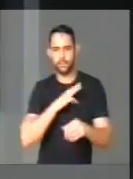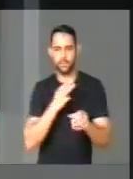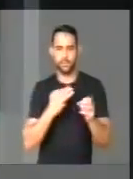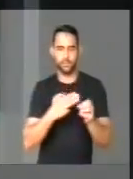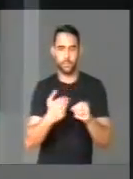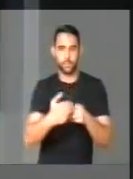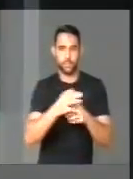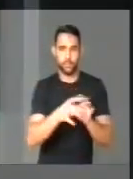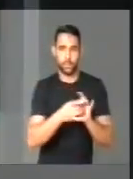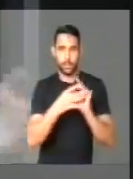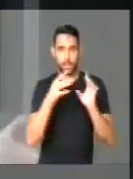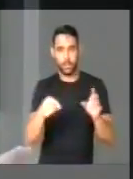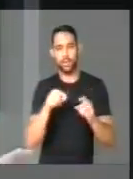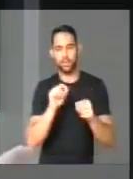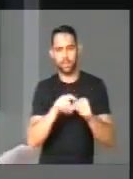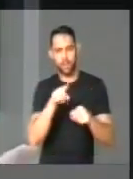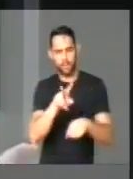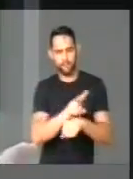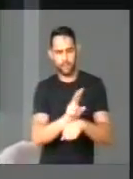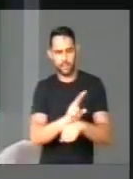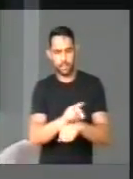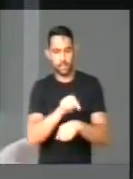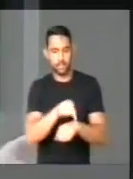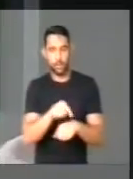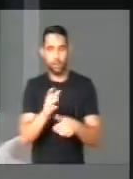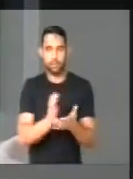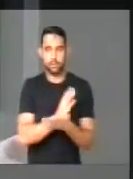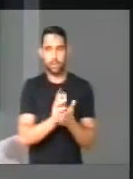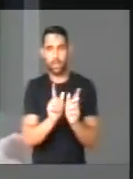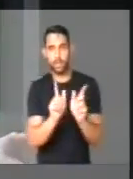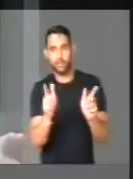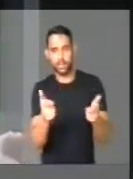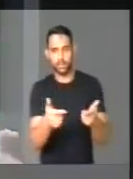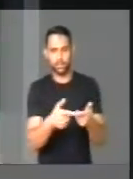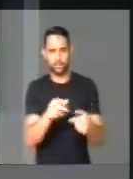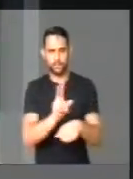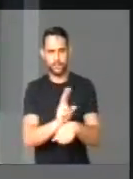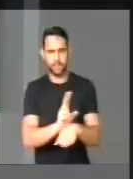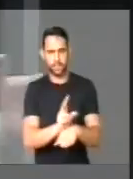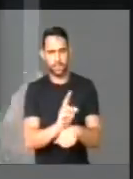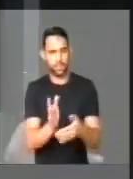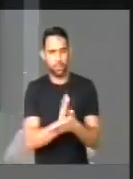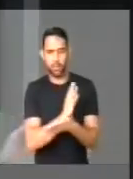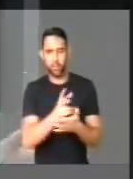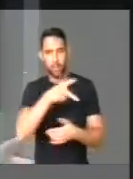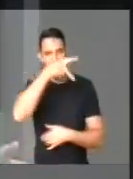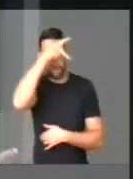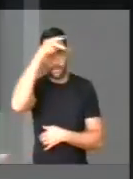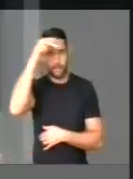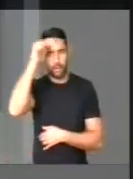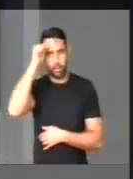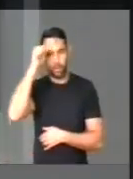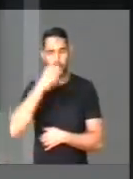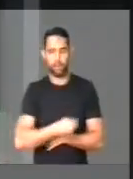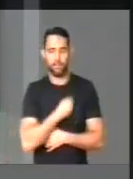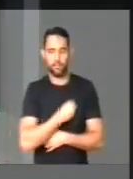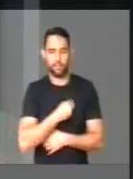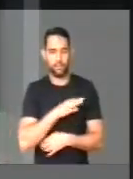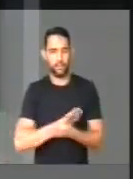municípios, que lá haja fiscalização da Câmara de Vereadores. Não há mais prefeitura que hoje